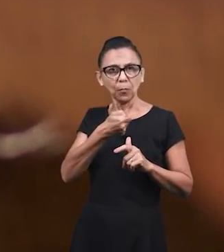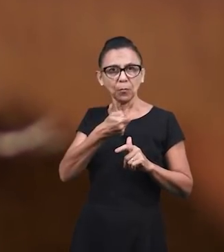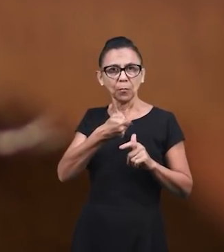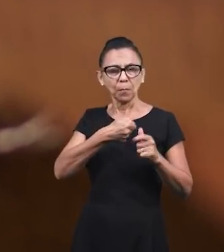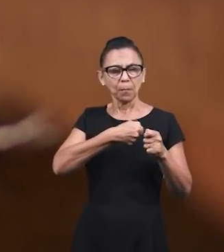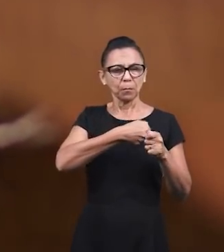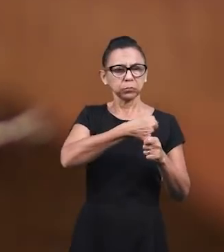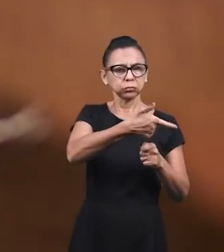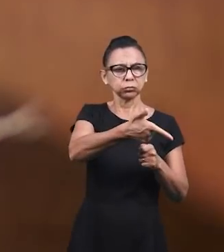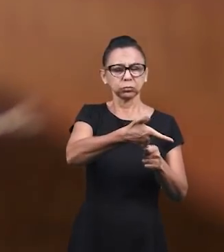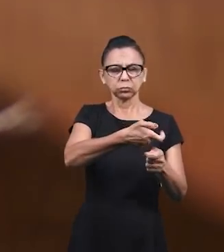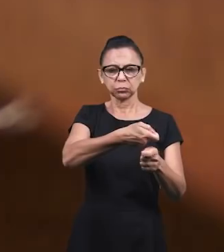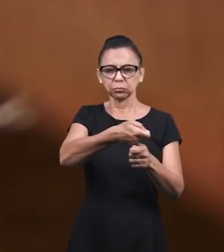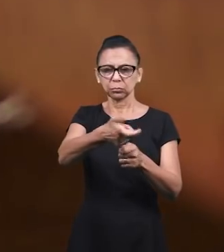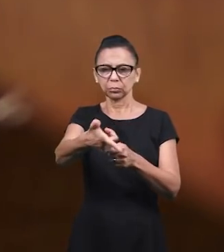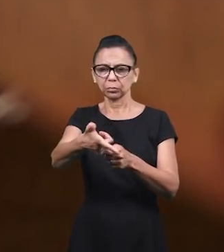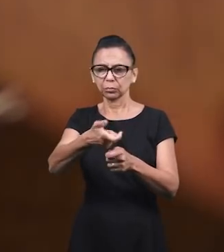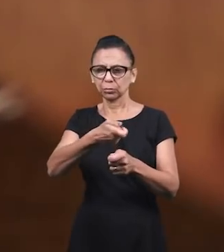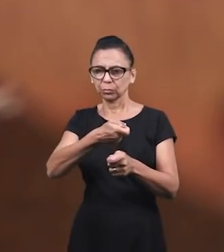satisfazendo ali a